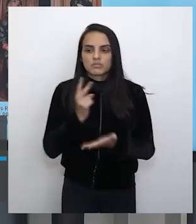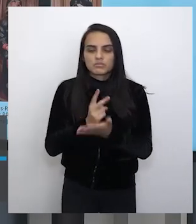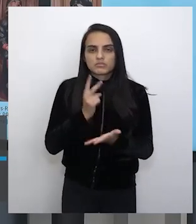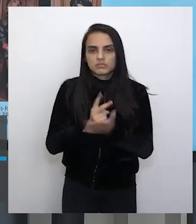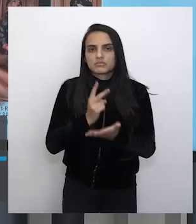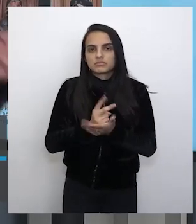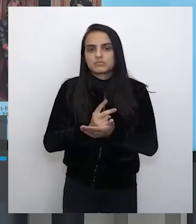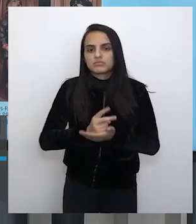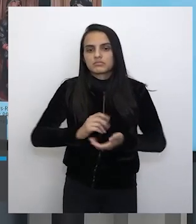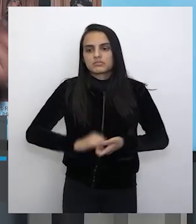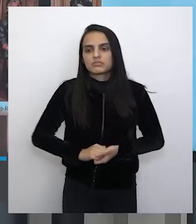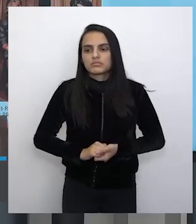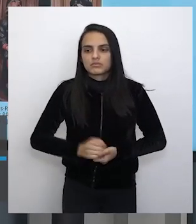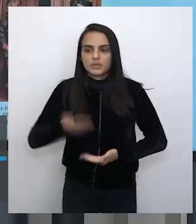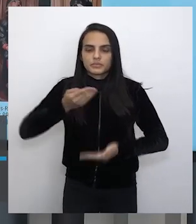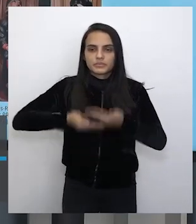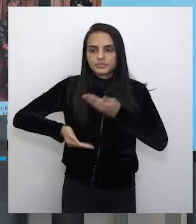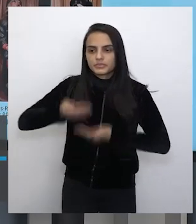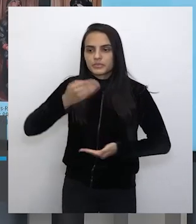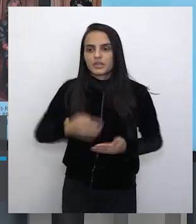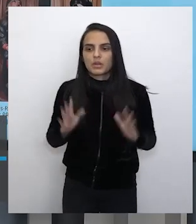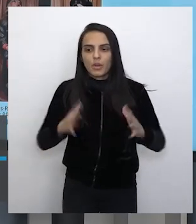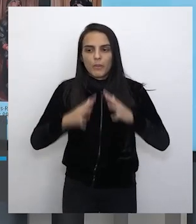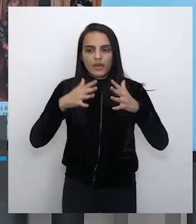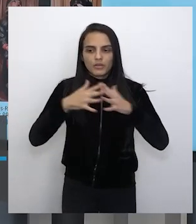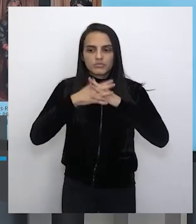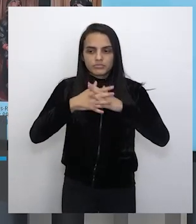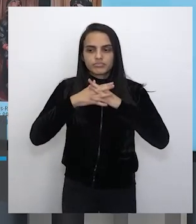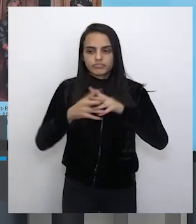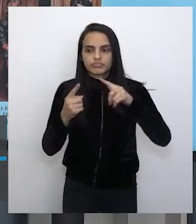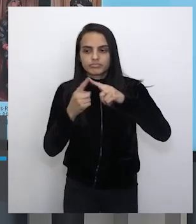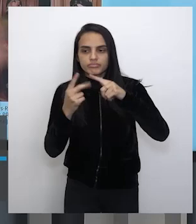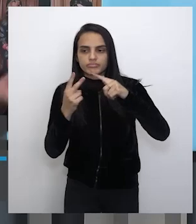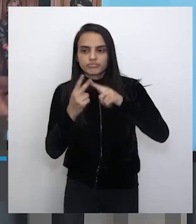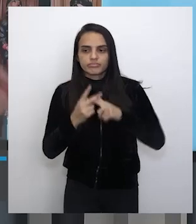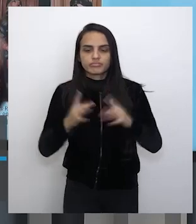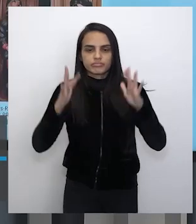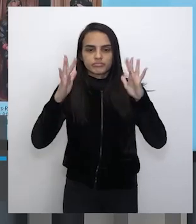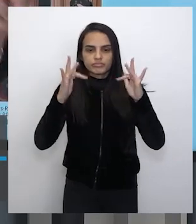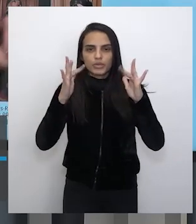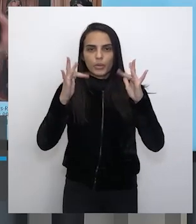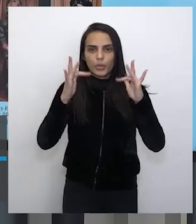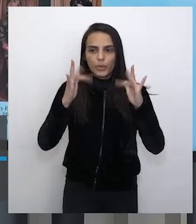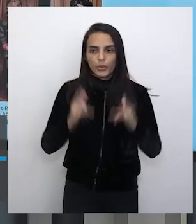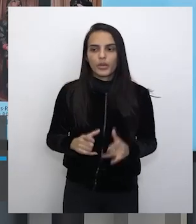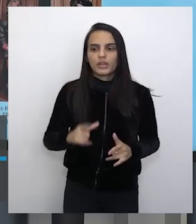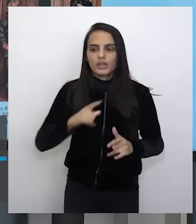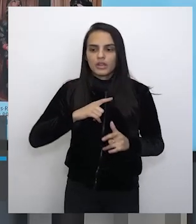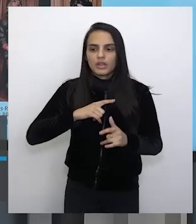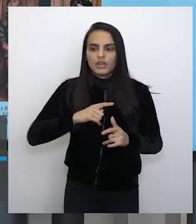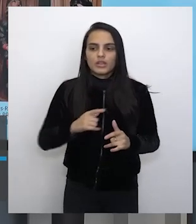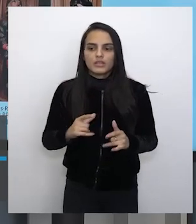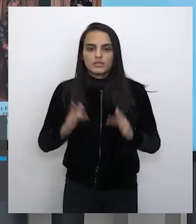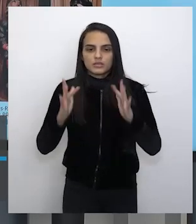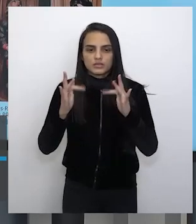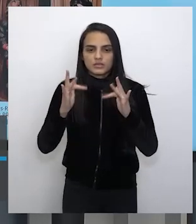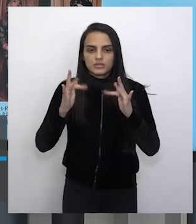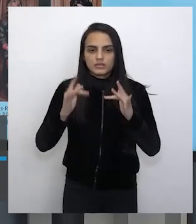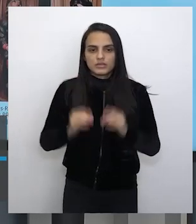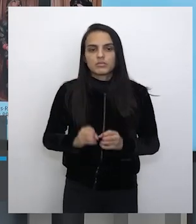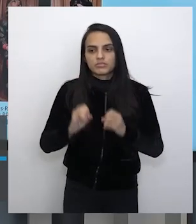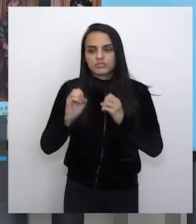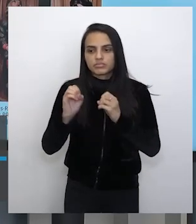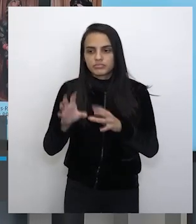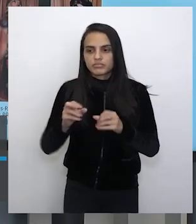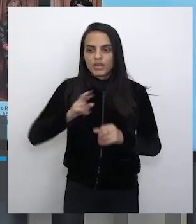gravitando nesse universo. E no meio dessa confusão toda, sempre tem o casal de namorates, né? Os enamorados que dão uma aura mais